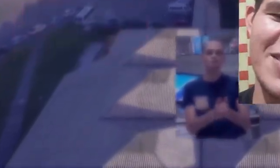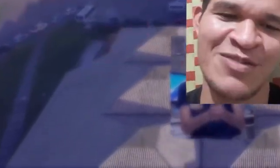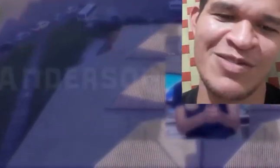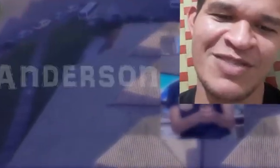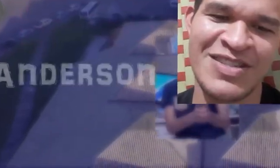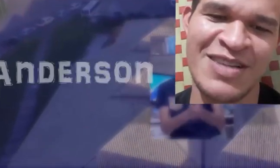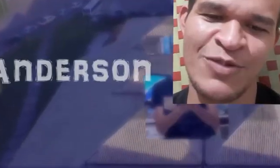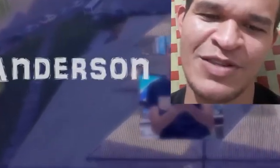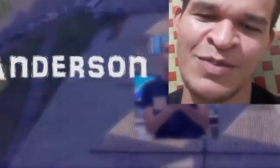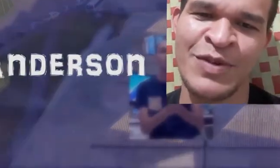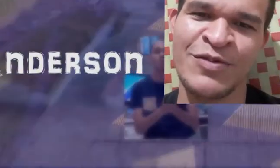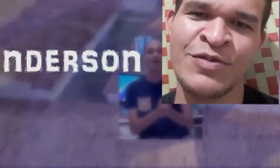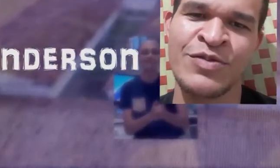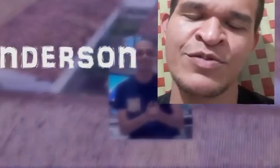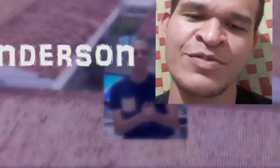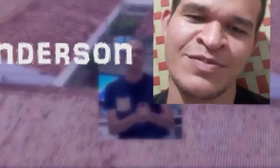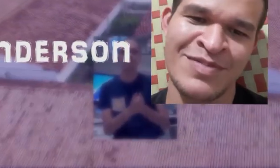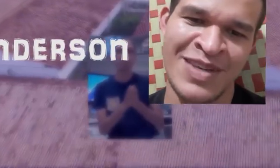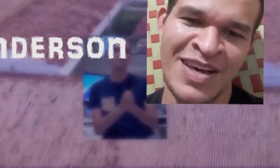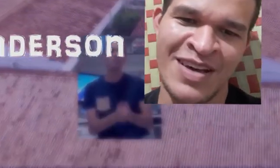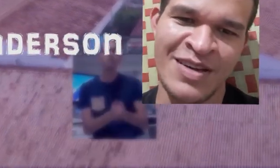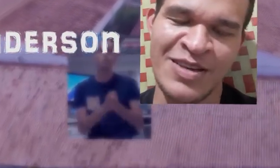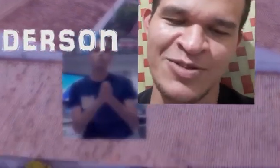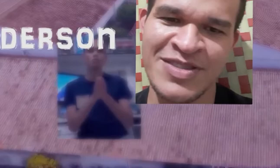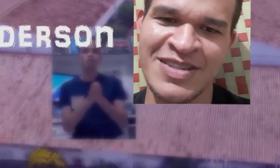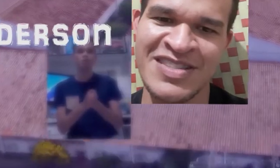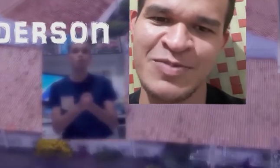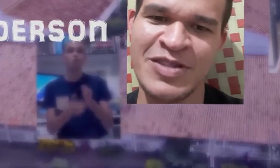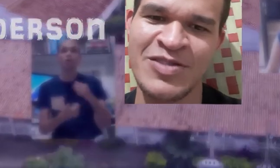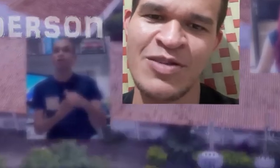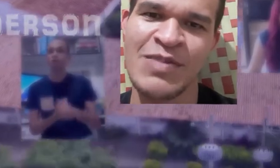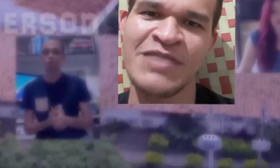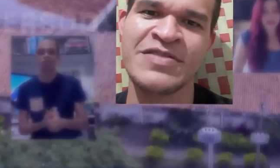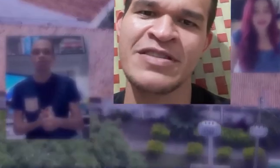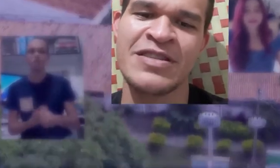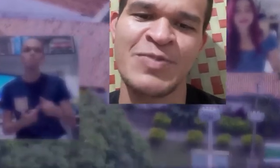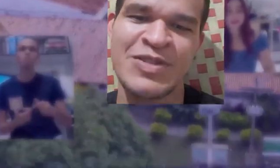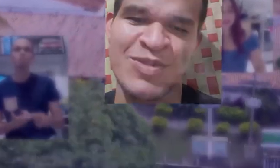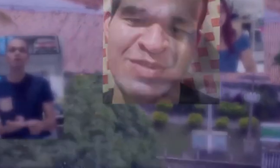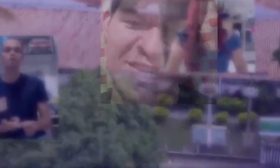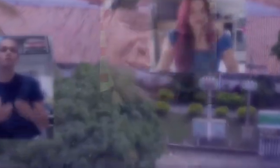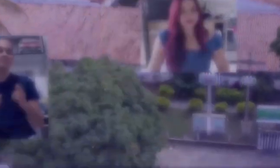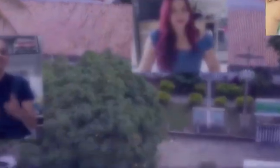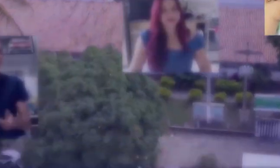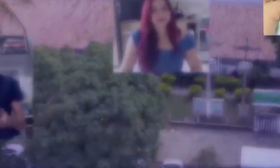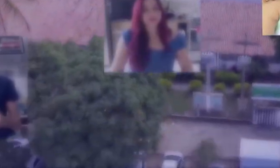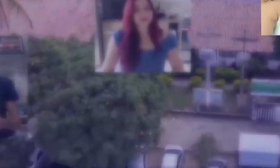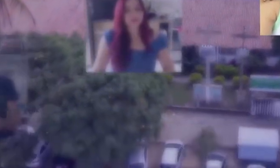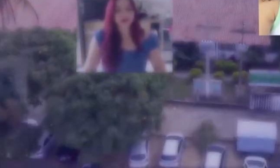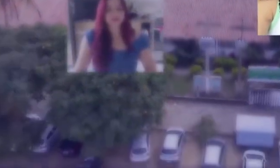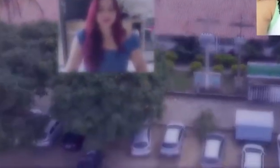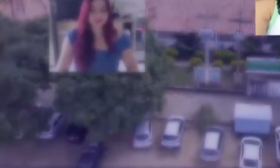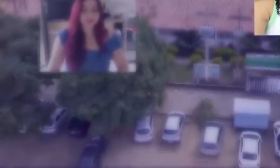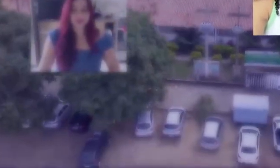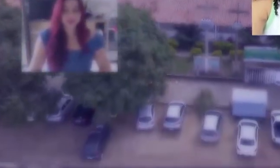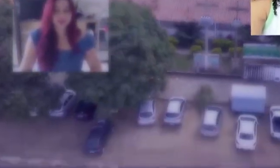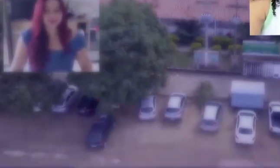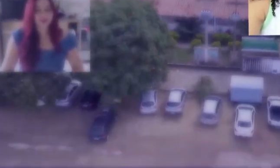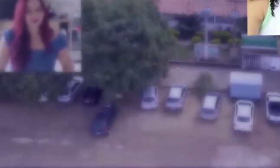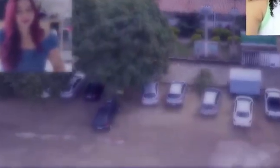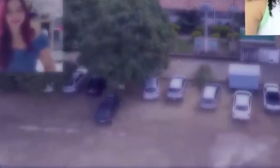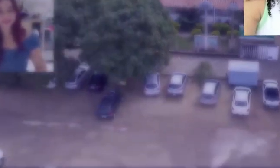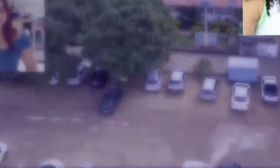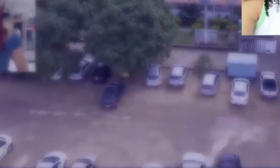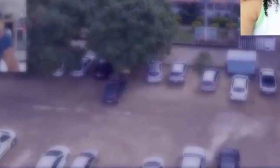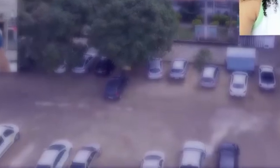difícil. Continue sendo uma universidade voltada para o futuro, que consiga sempre transformar a vida das pessoas. Que o seu caminho seja sempre da inclusão,